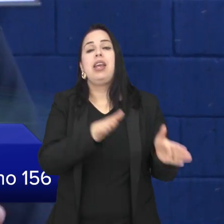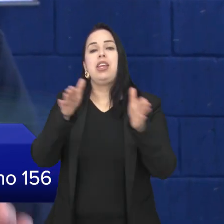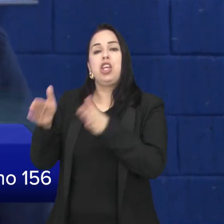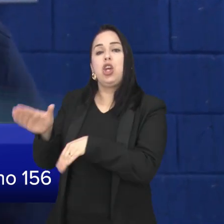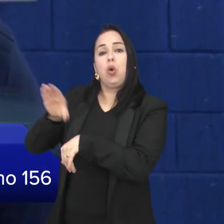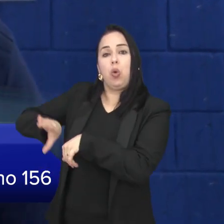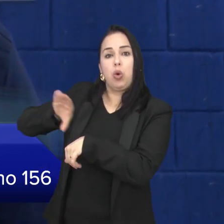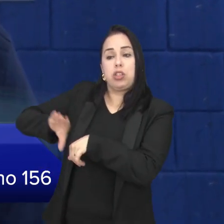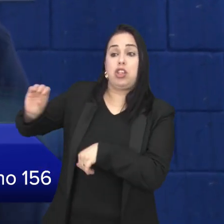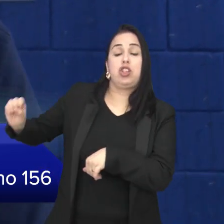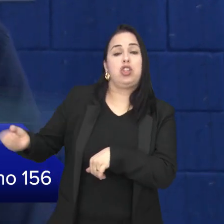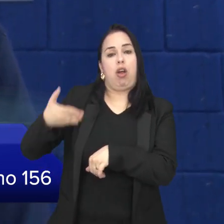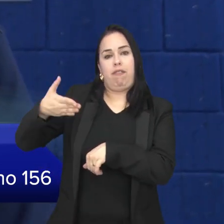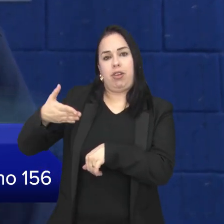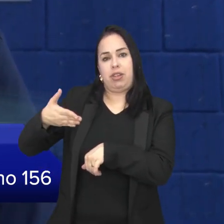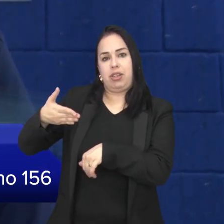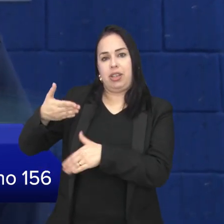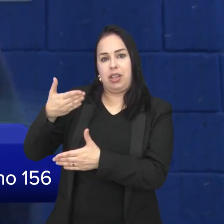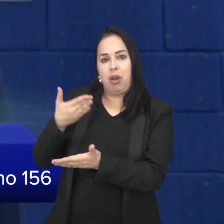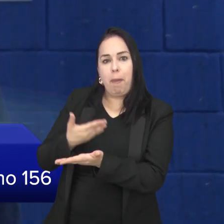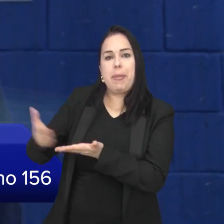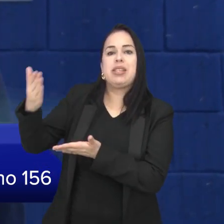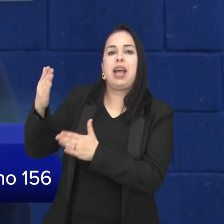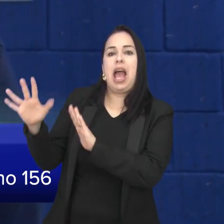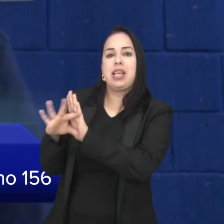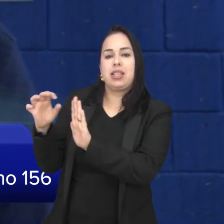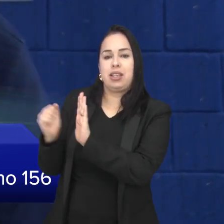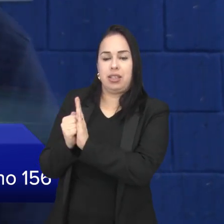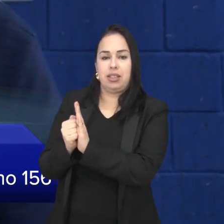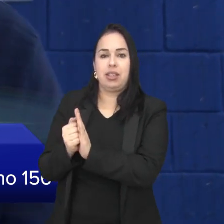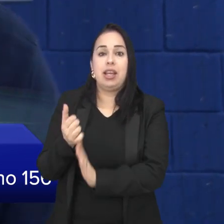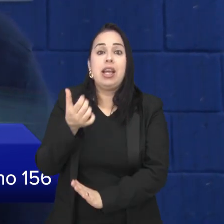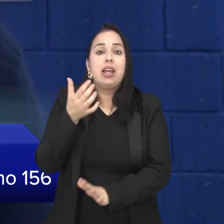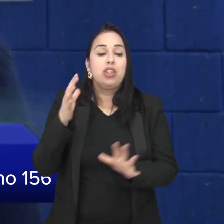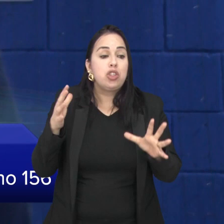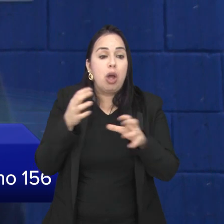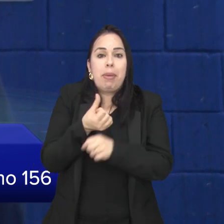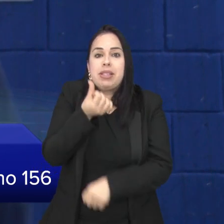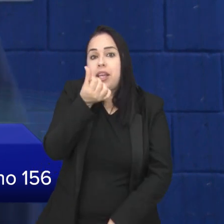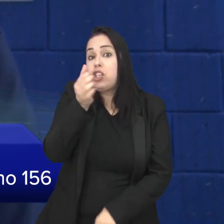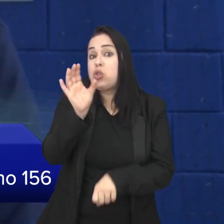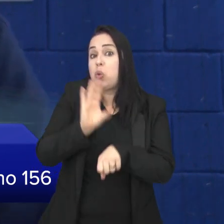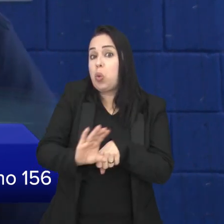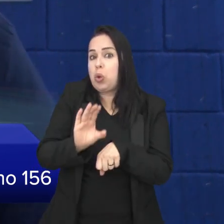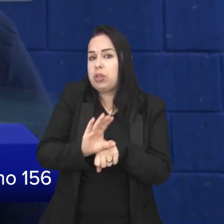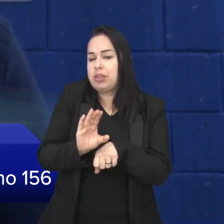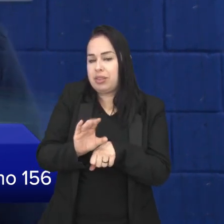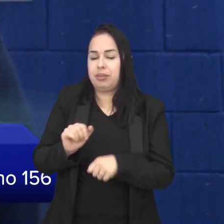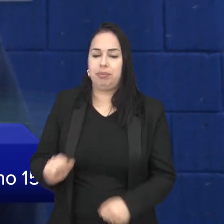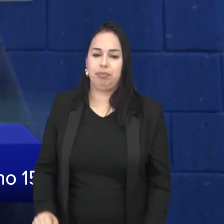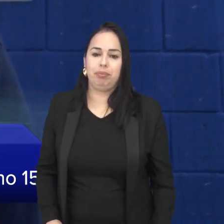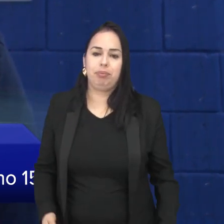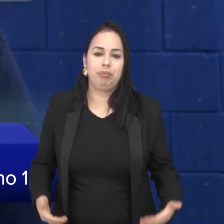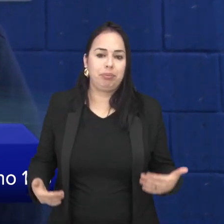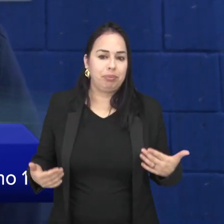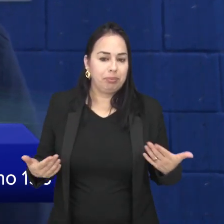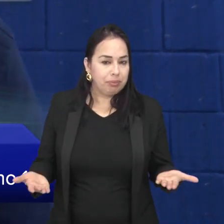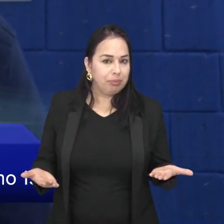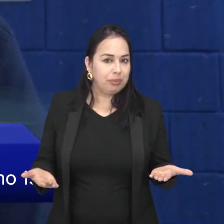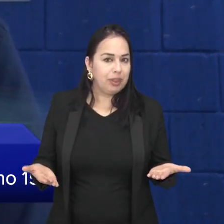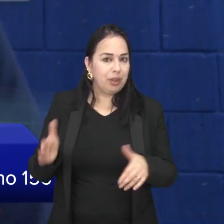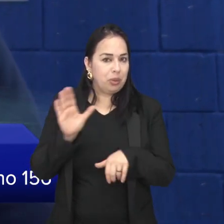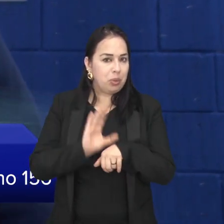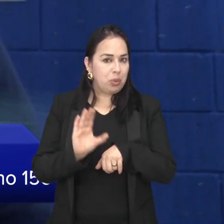amanhã, quanto as inscrições também que se iniciam amanhã para essa segunda leva de 6 cursos que começam em setembro.